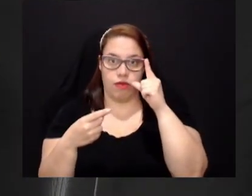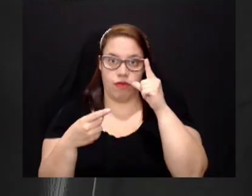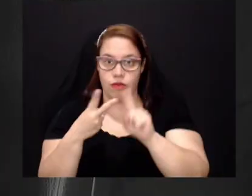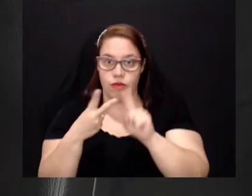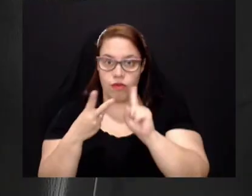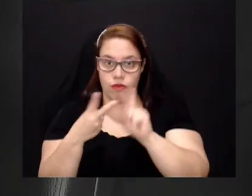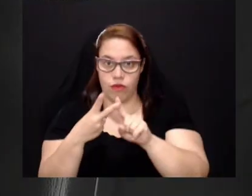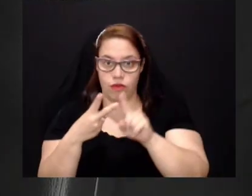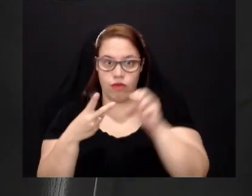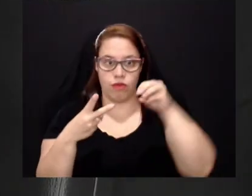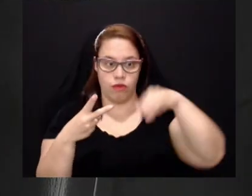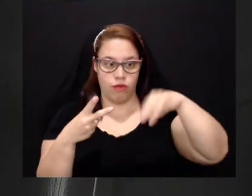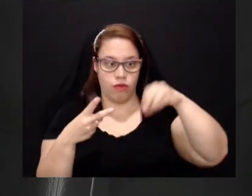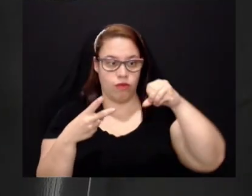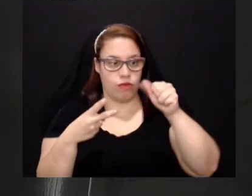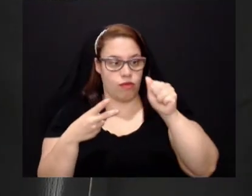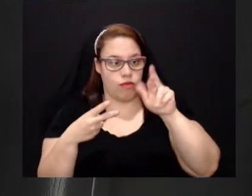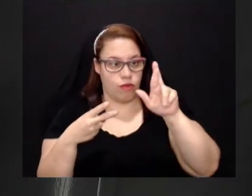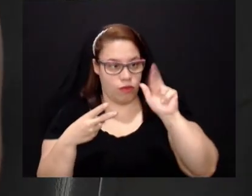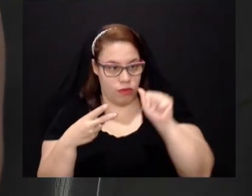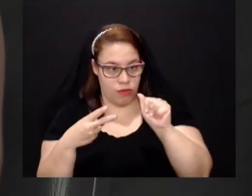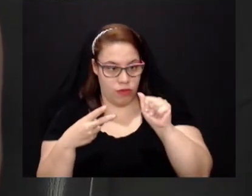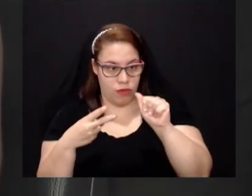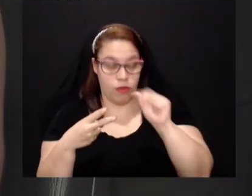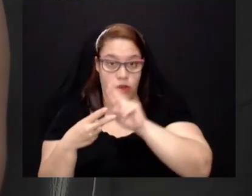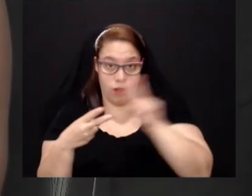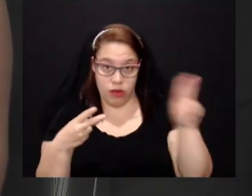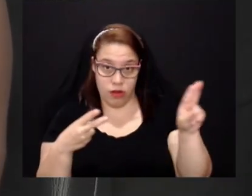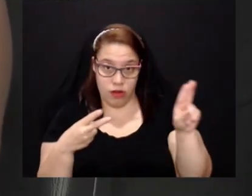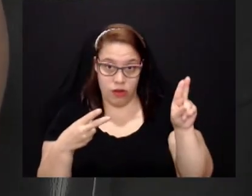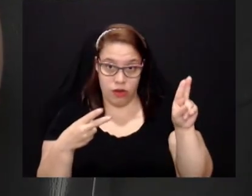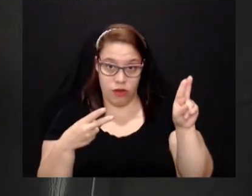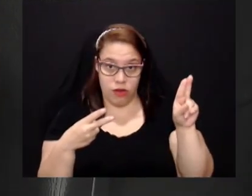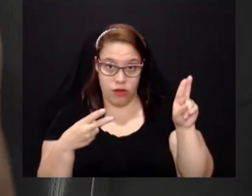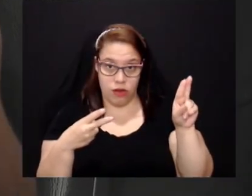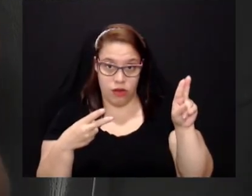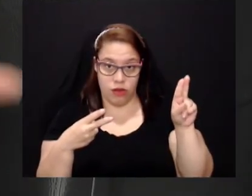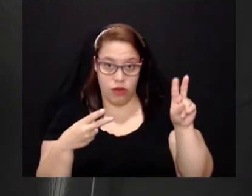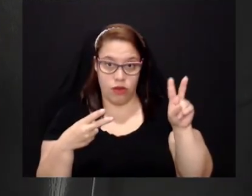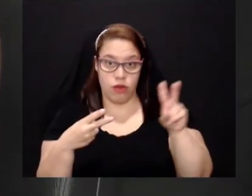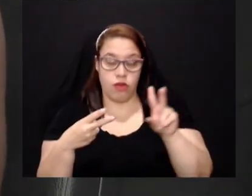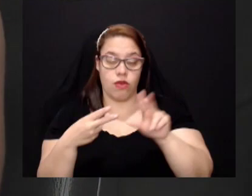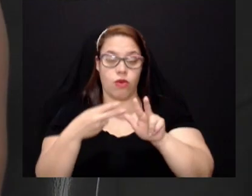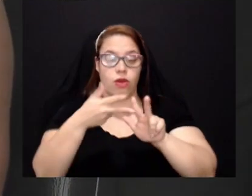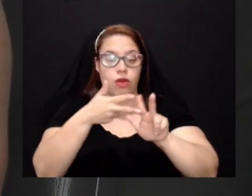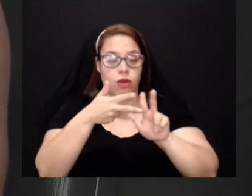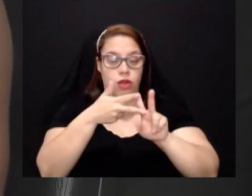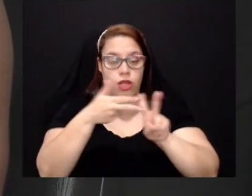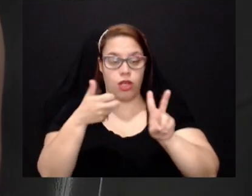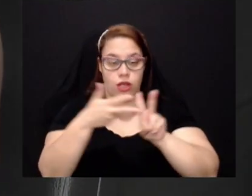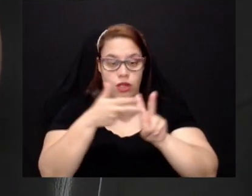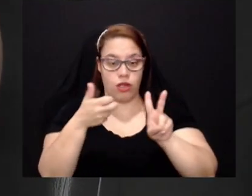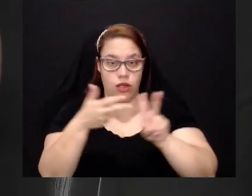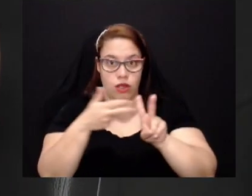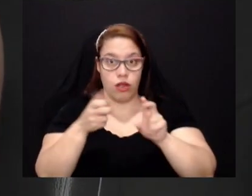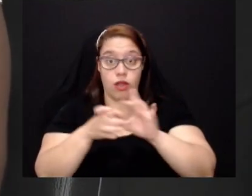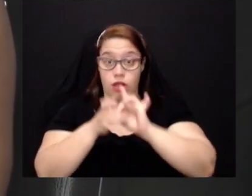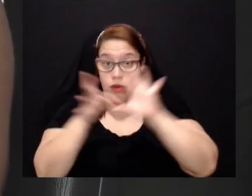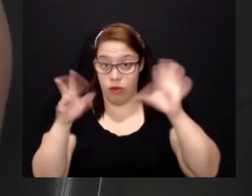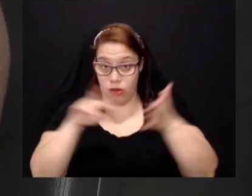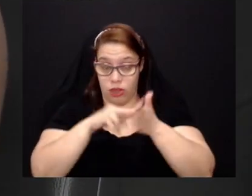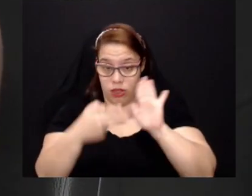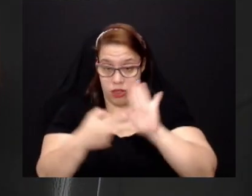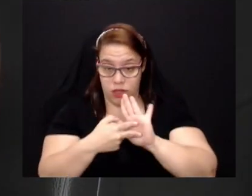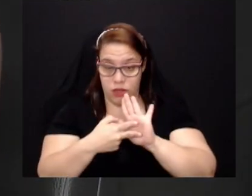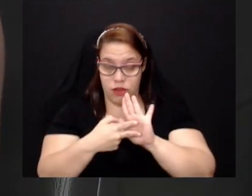Moara, um nome aí de origem indígena, que significa liberdade, que veio